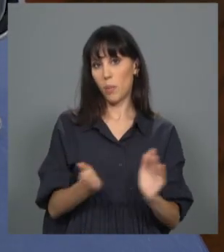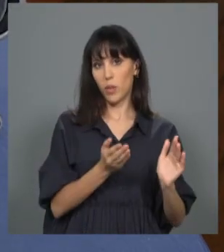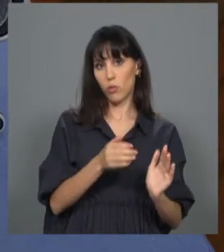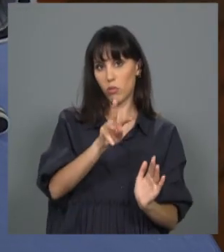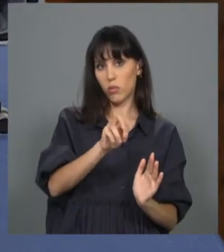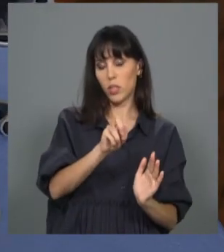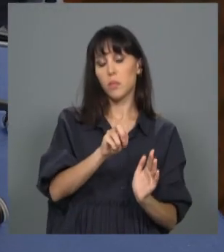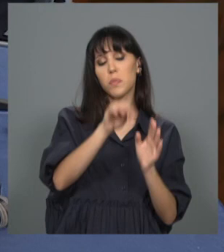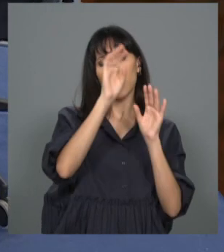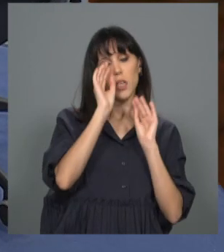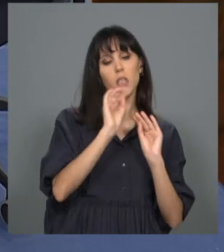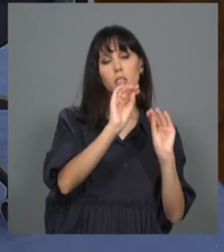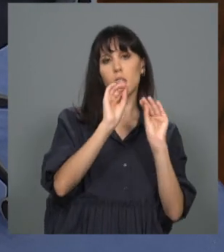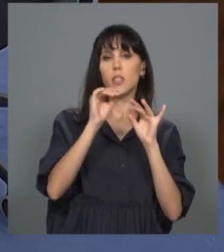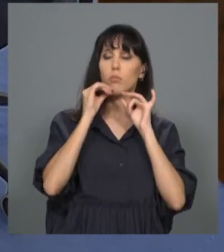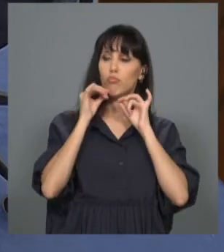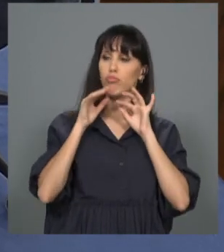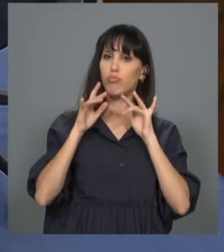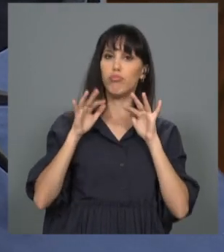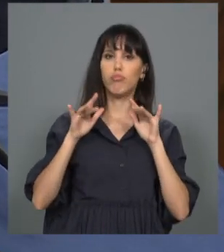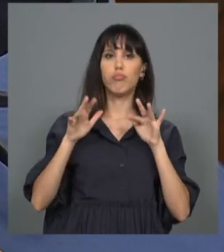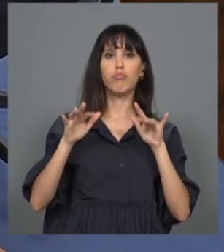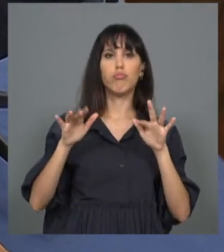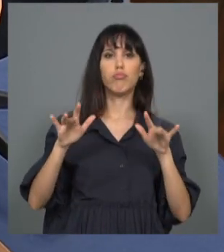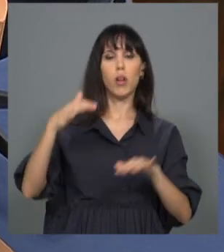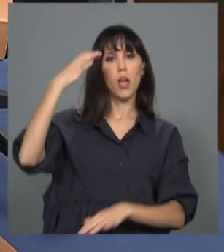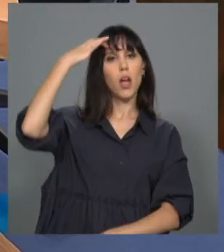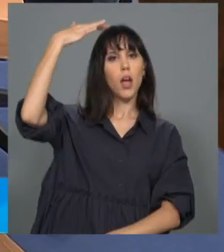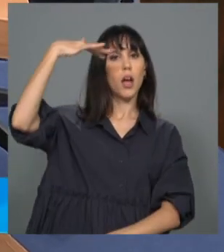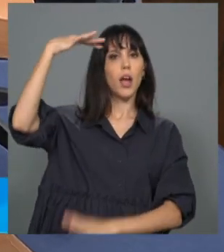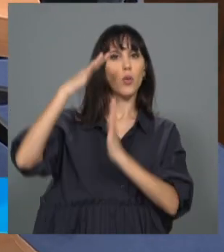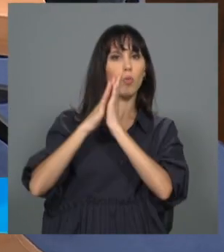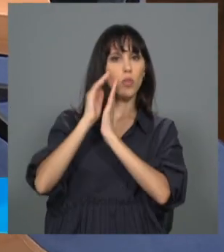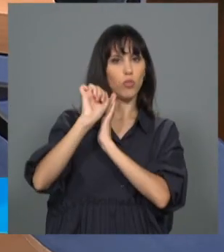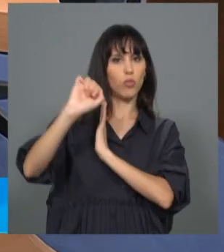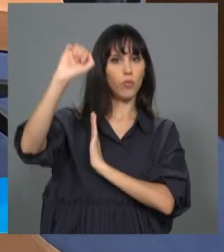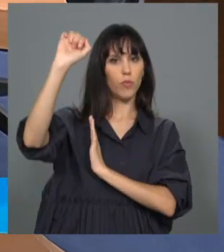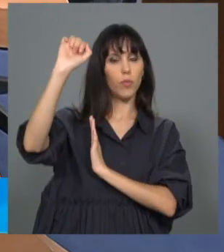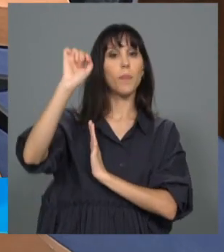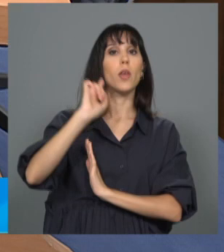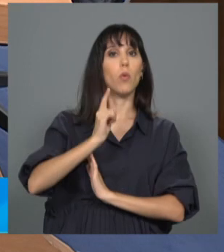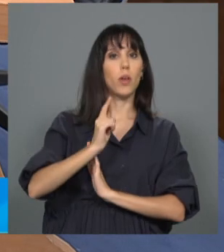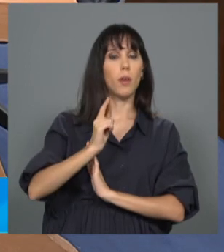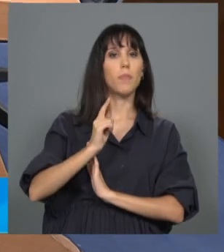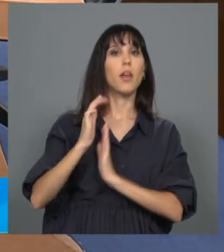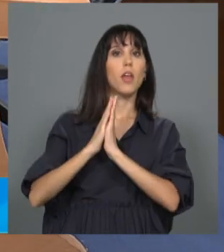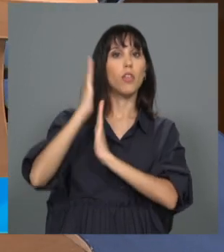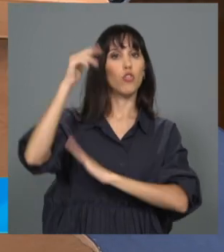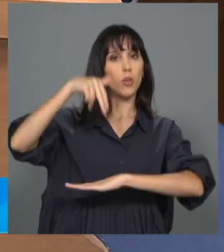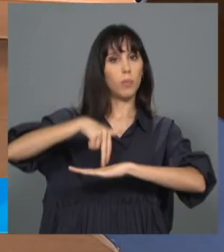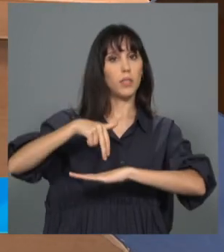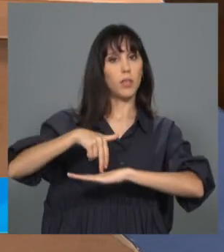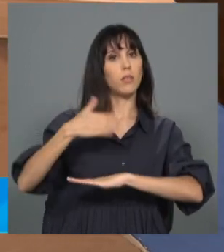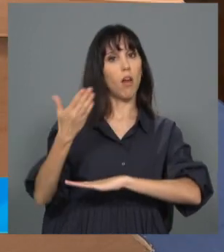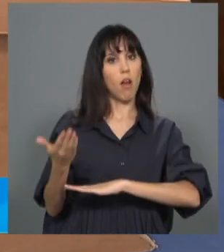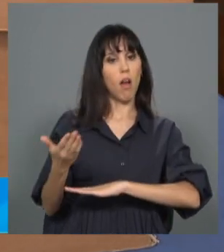vai evangelizando, vai anunciando o reino de Deus. Isto é, a presença reinante de Deus